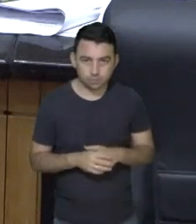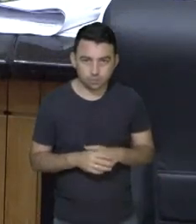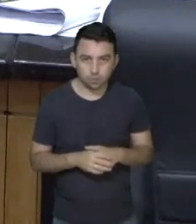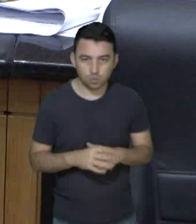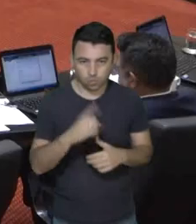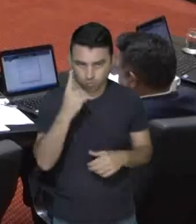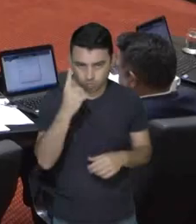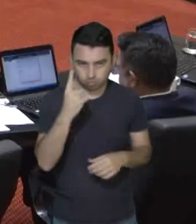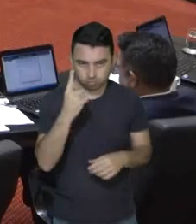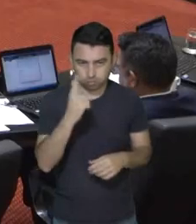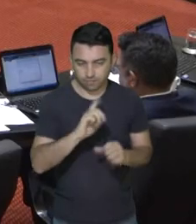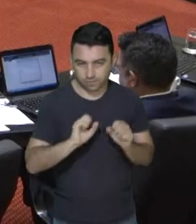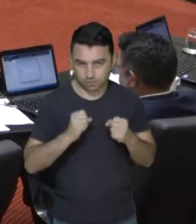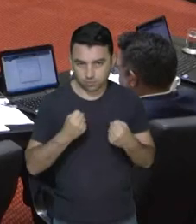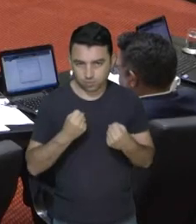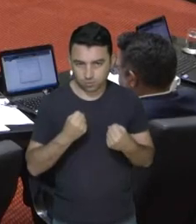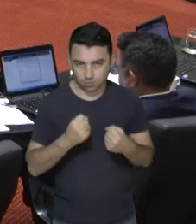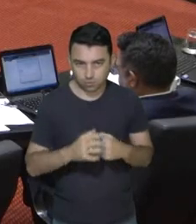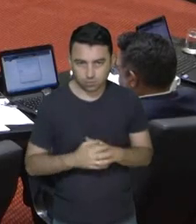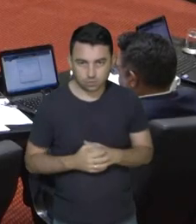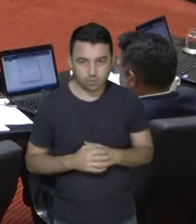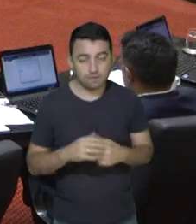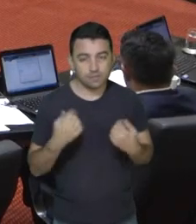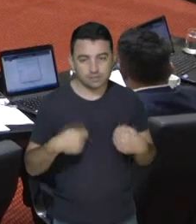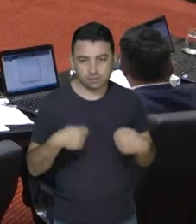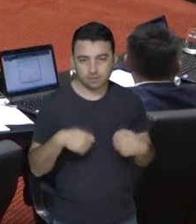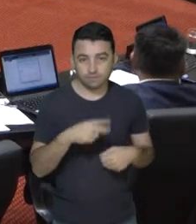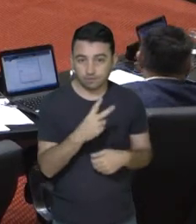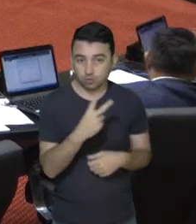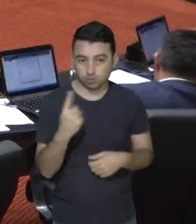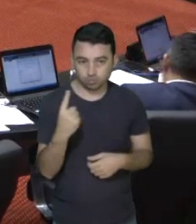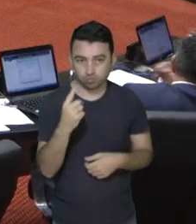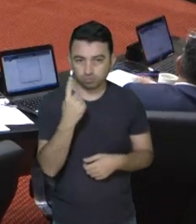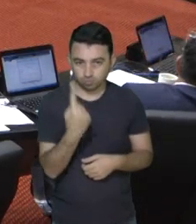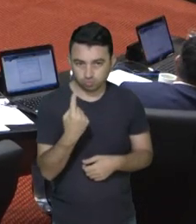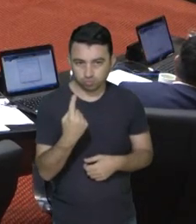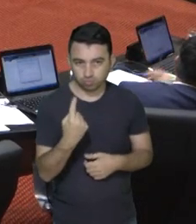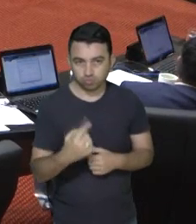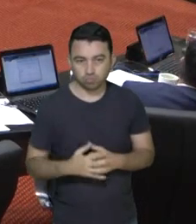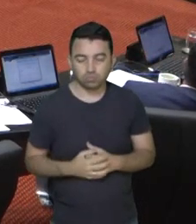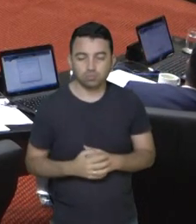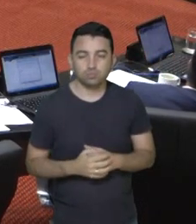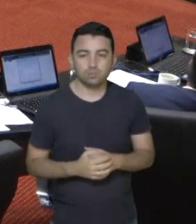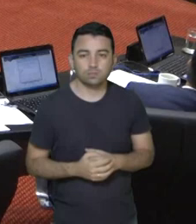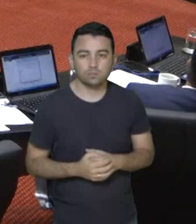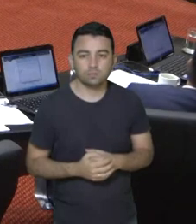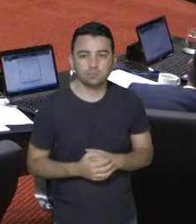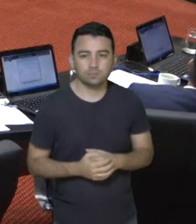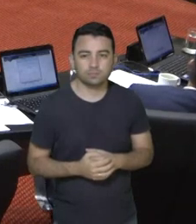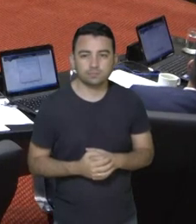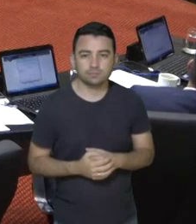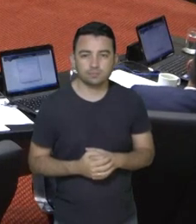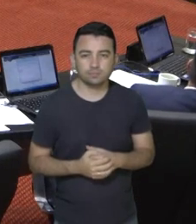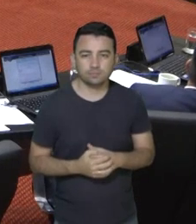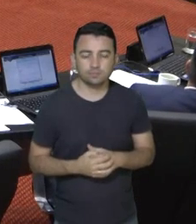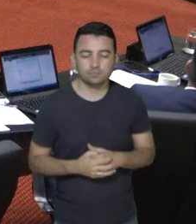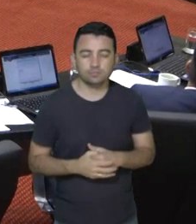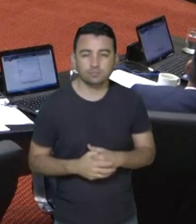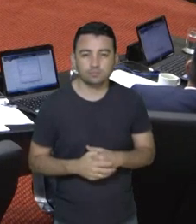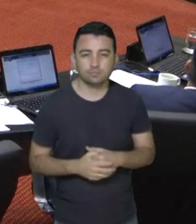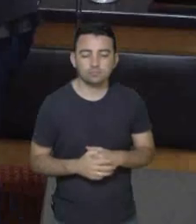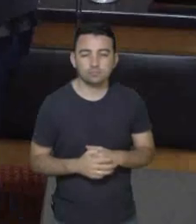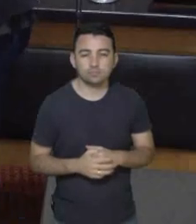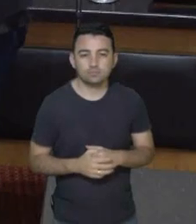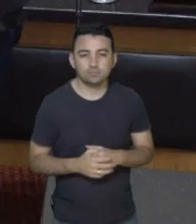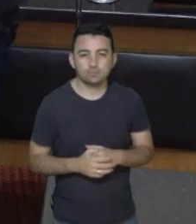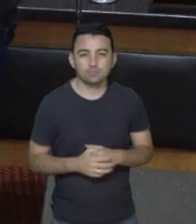1. É voto 1. Precisa de 21. 21, 1. 1. Ok. Eu só tirando a